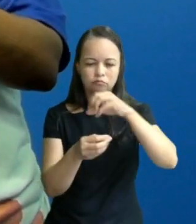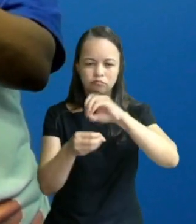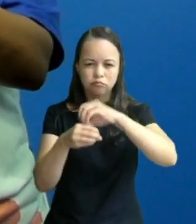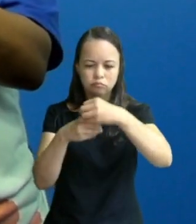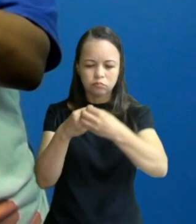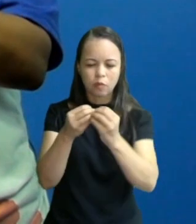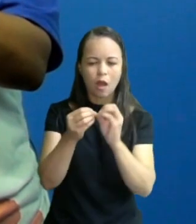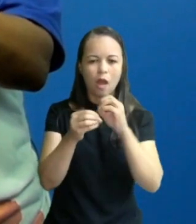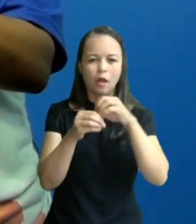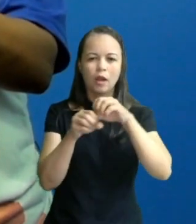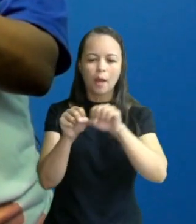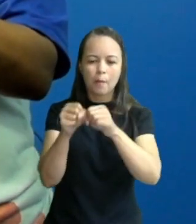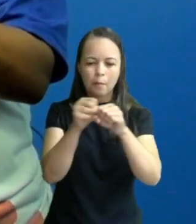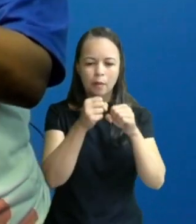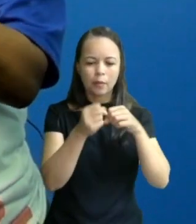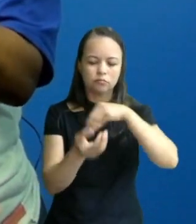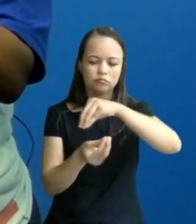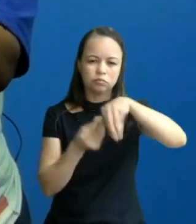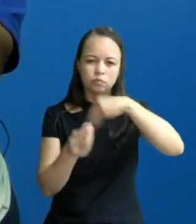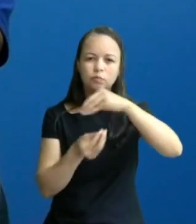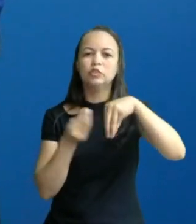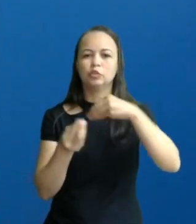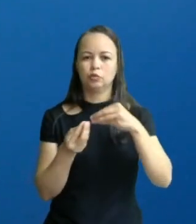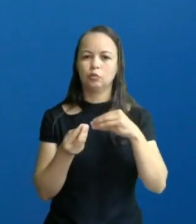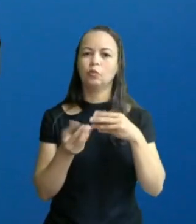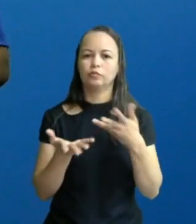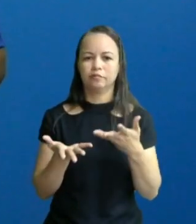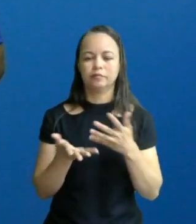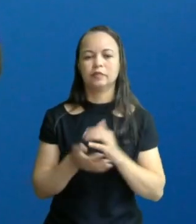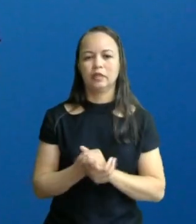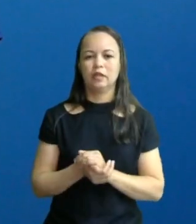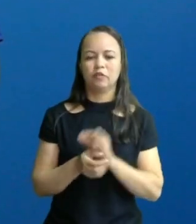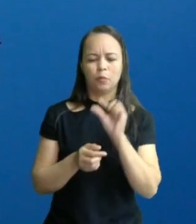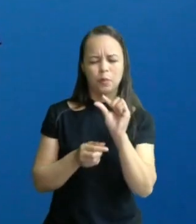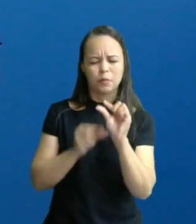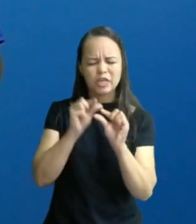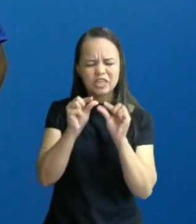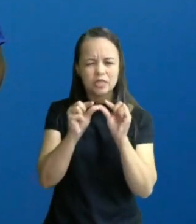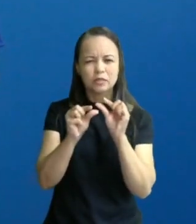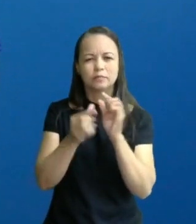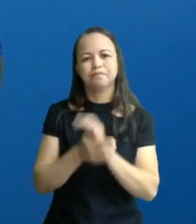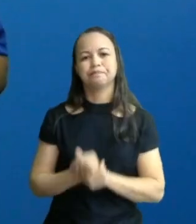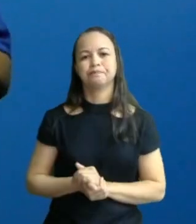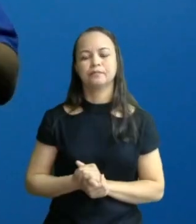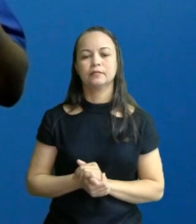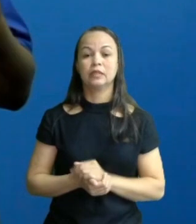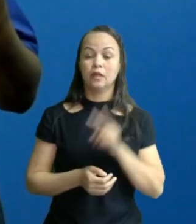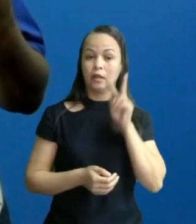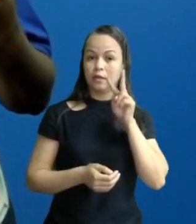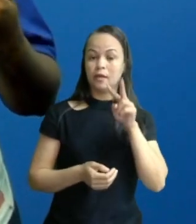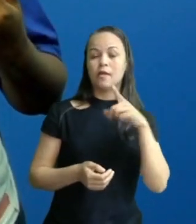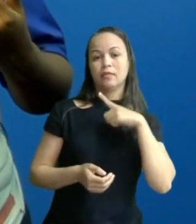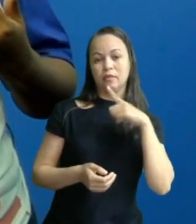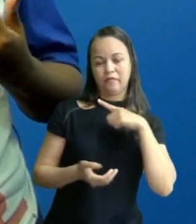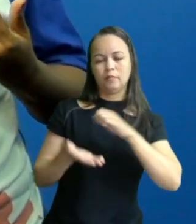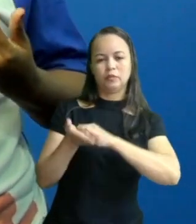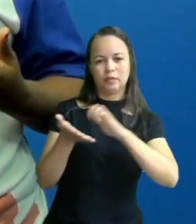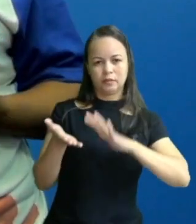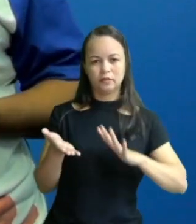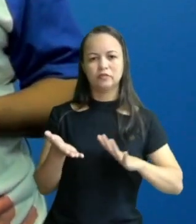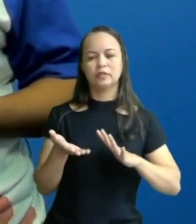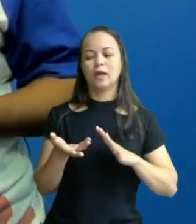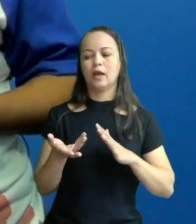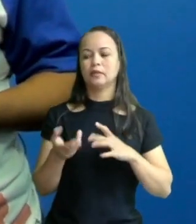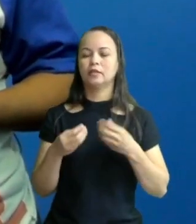moléculas do açúcar em partes bem pequenininhas, né? E aí nós tivemos as atividades em